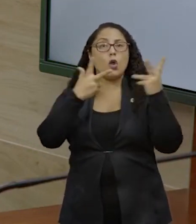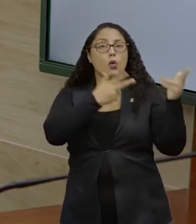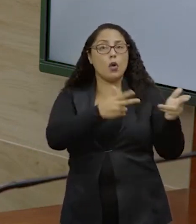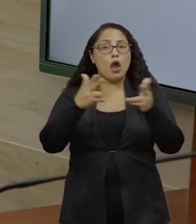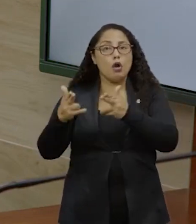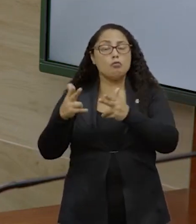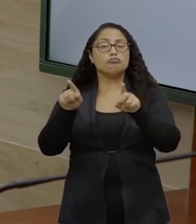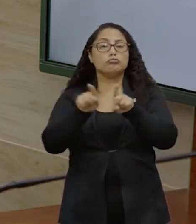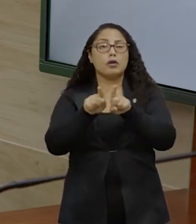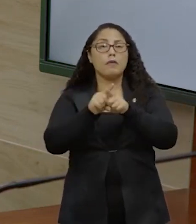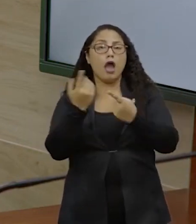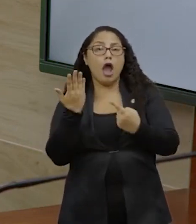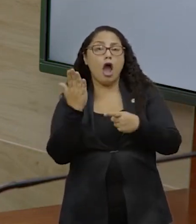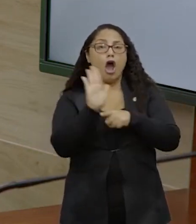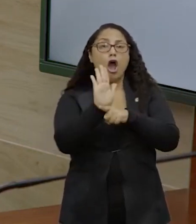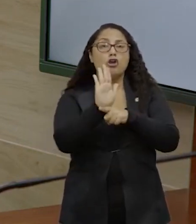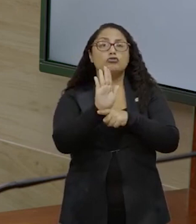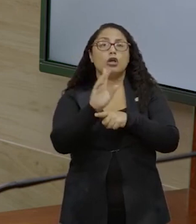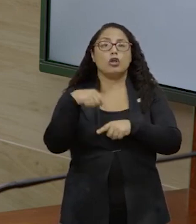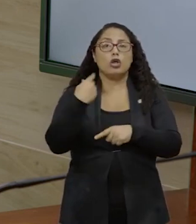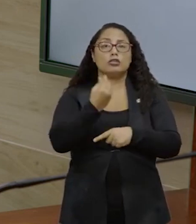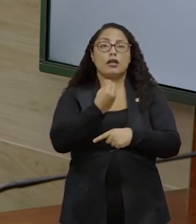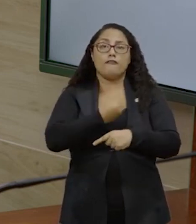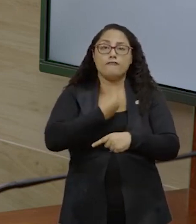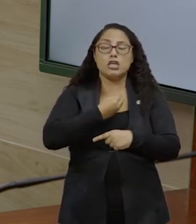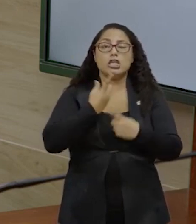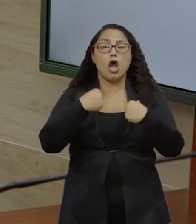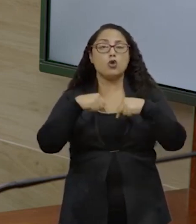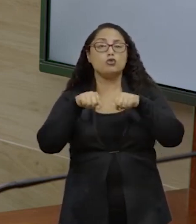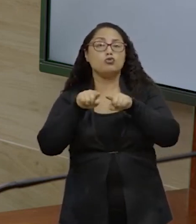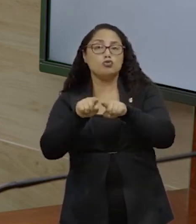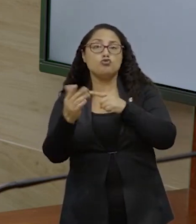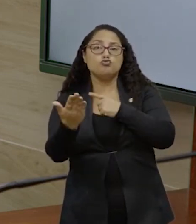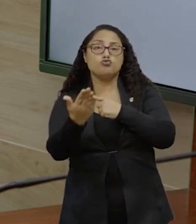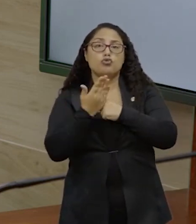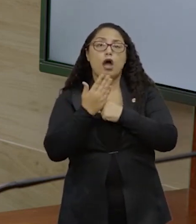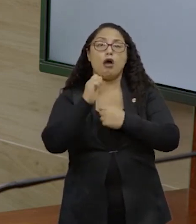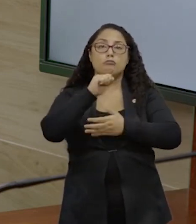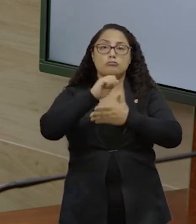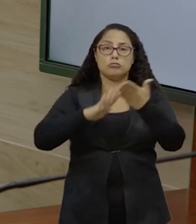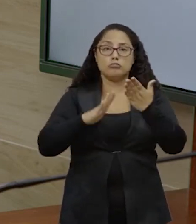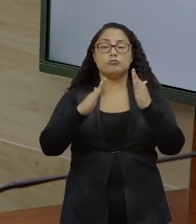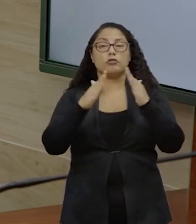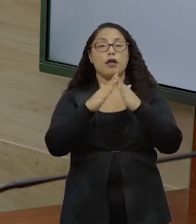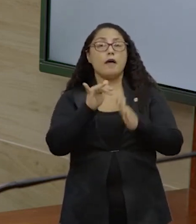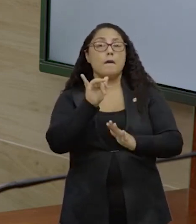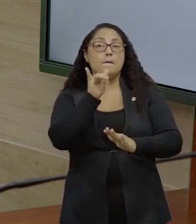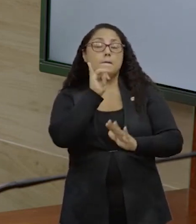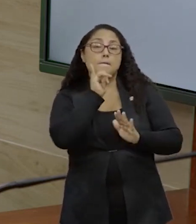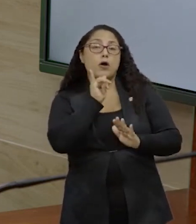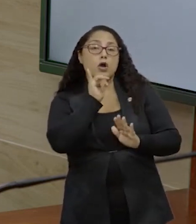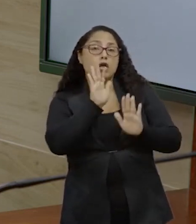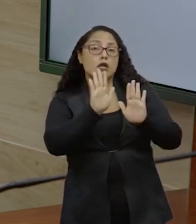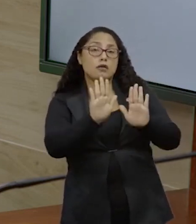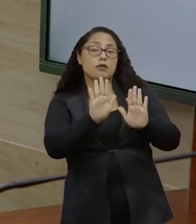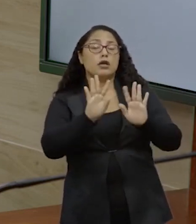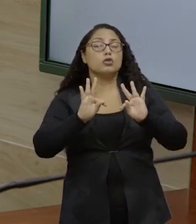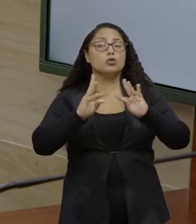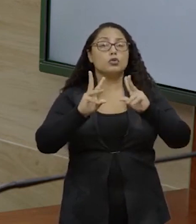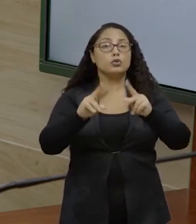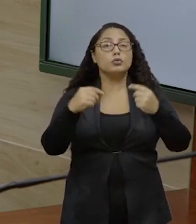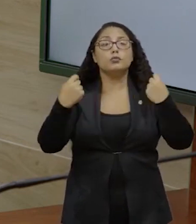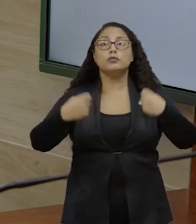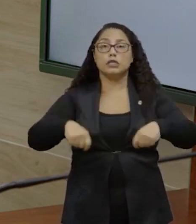essa para auxiliar a nossa vida, automatizar nossas tarefas. Porém, né, tudo